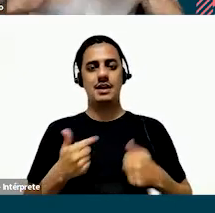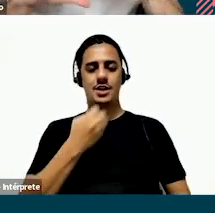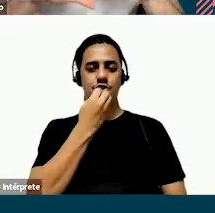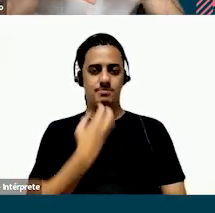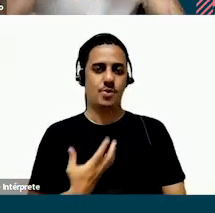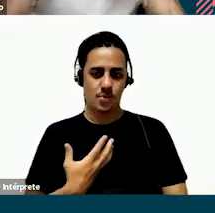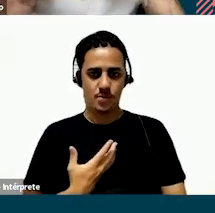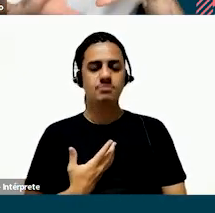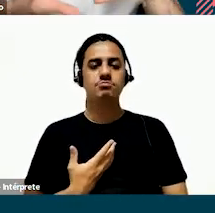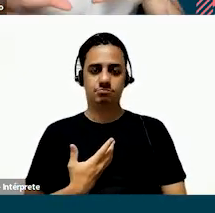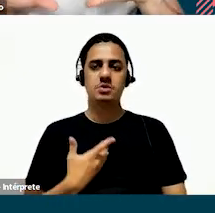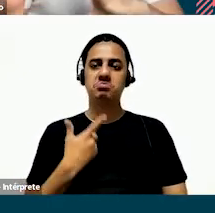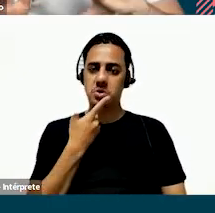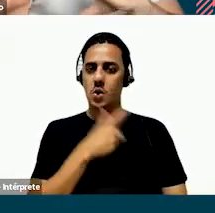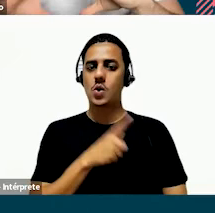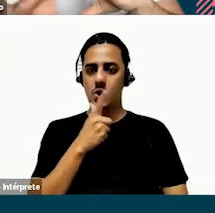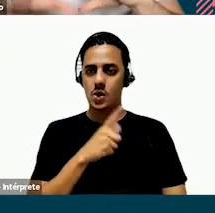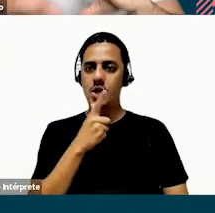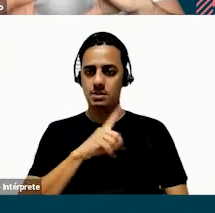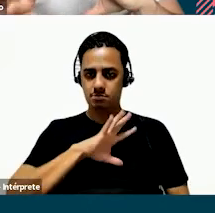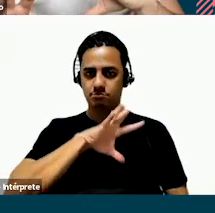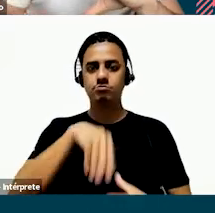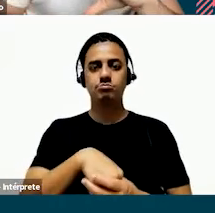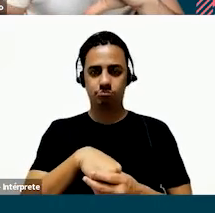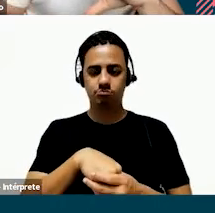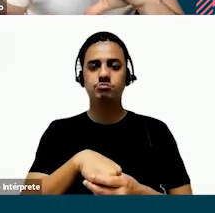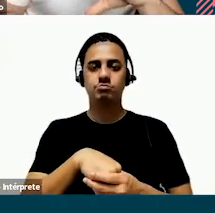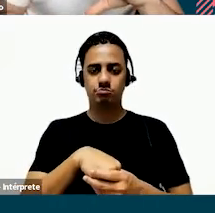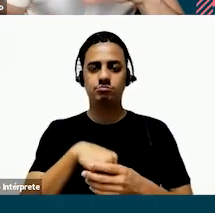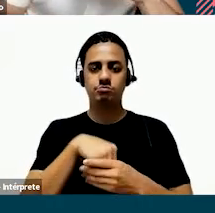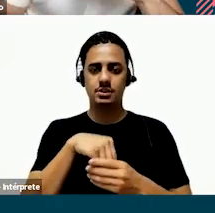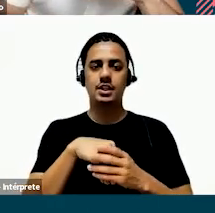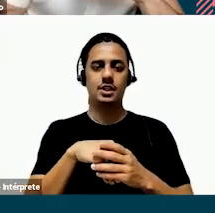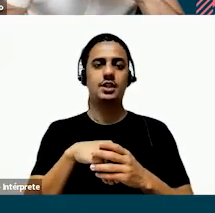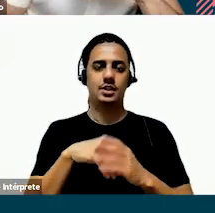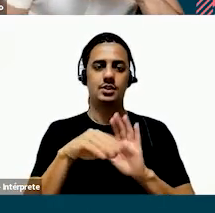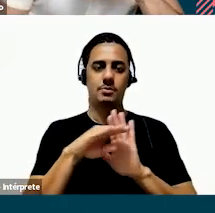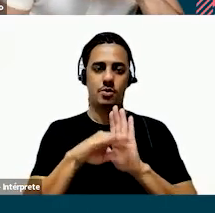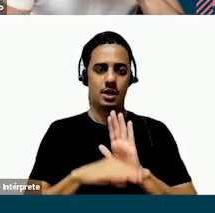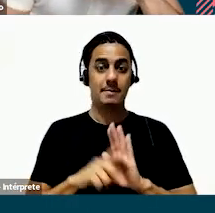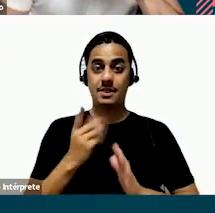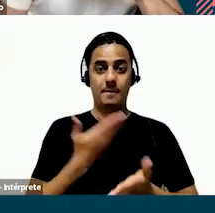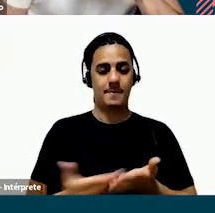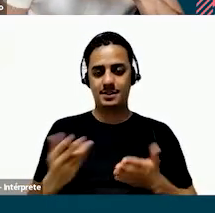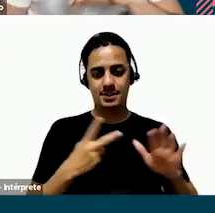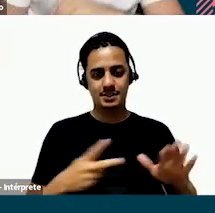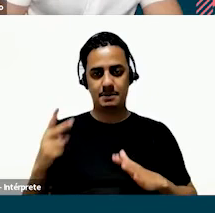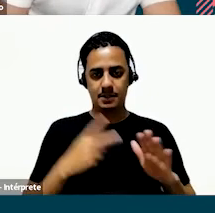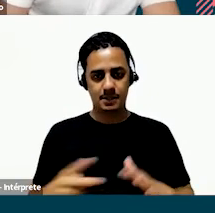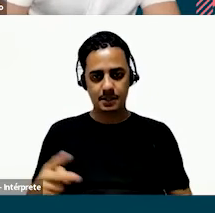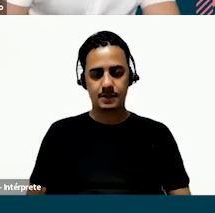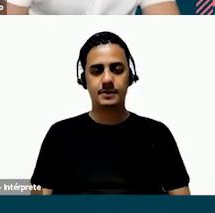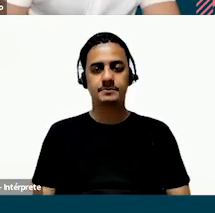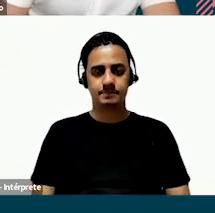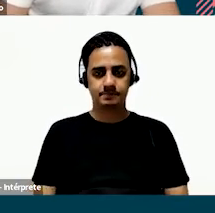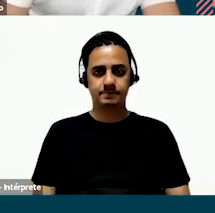né, então a gente trouxe isso ali para o início do programa, sem perder as primeiras semanas. E